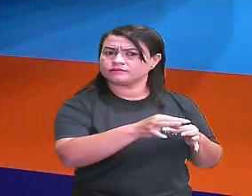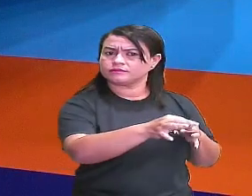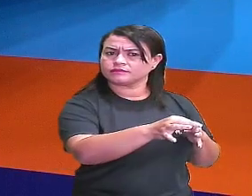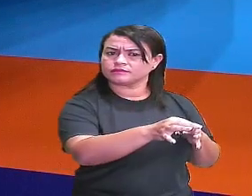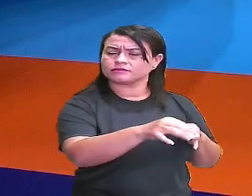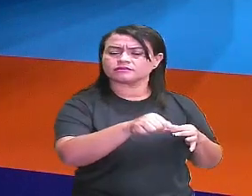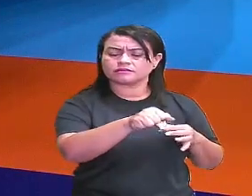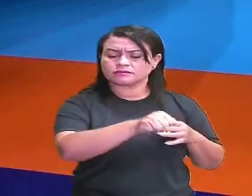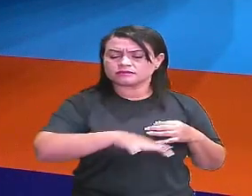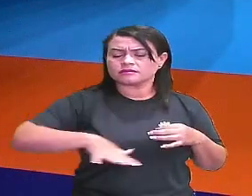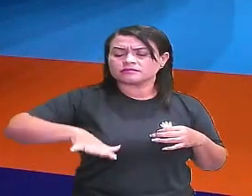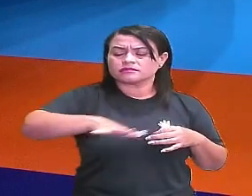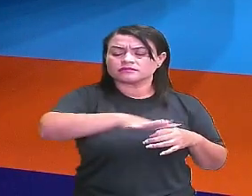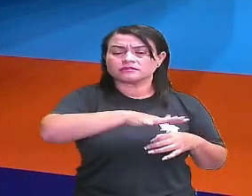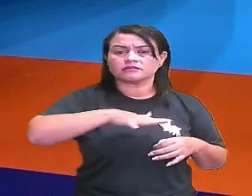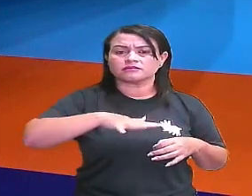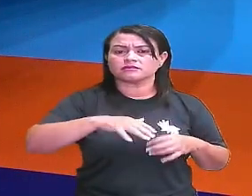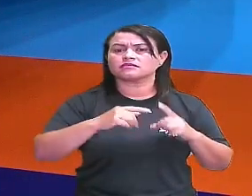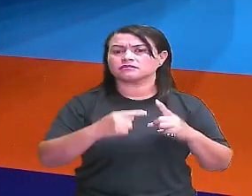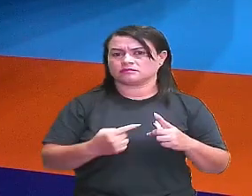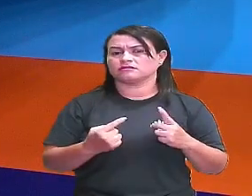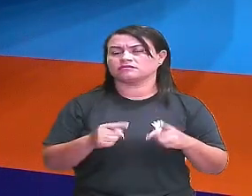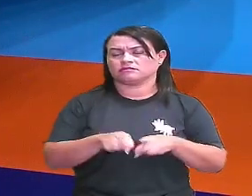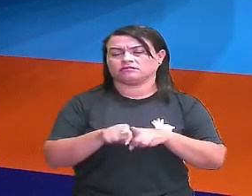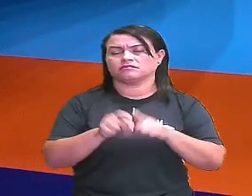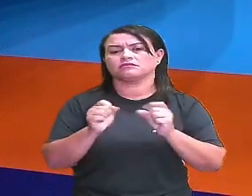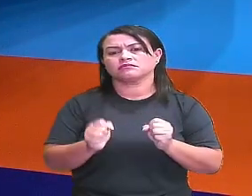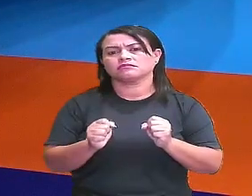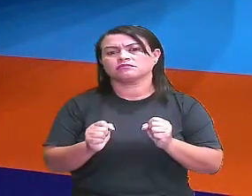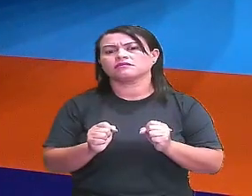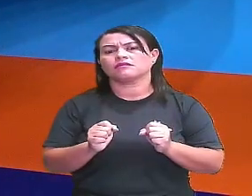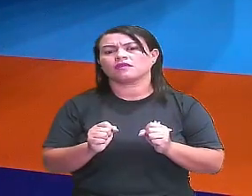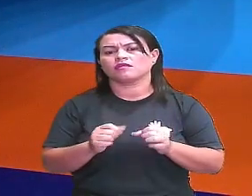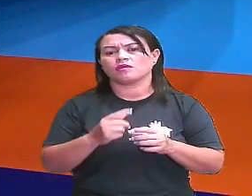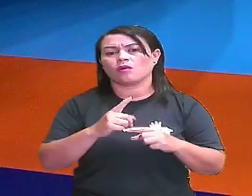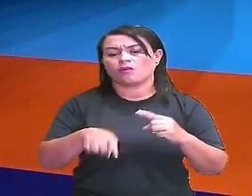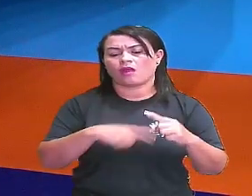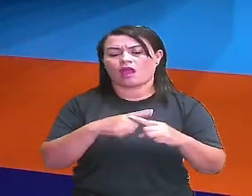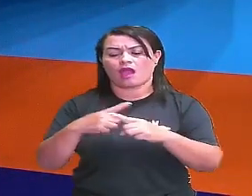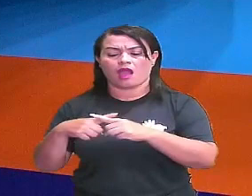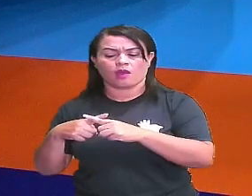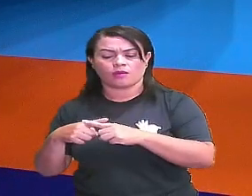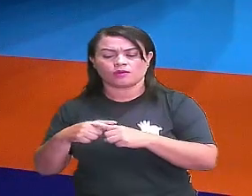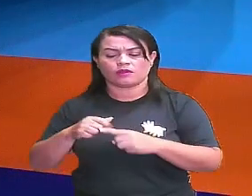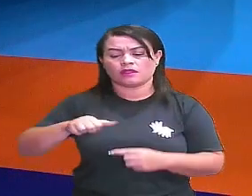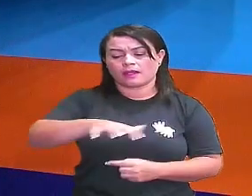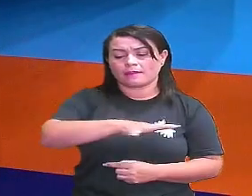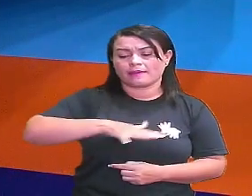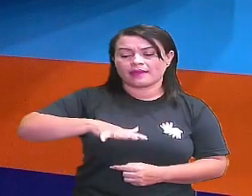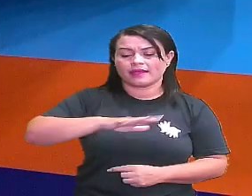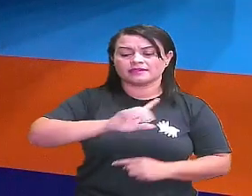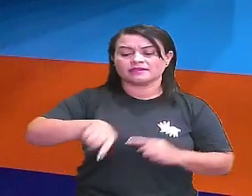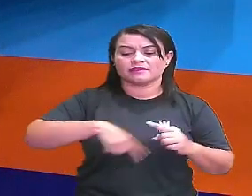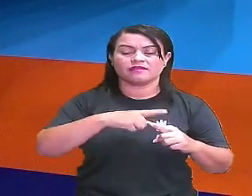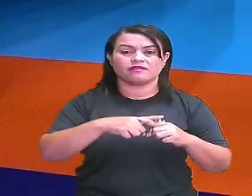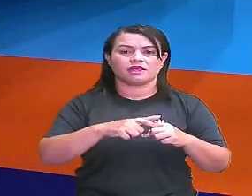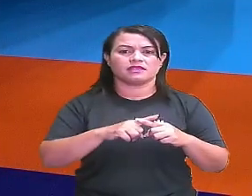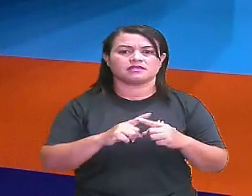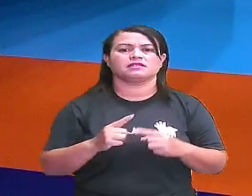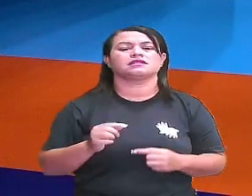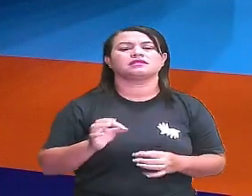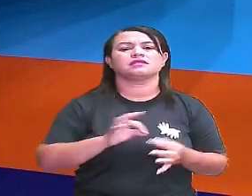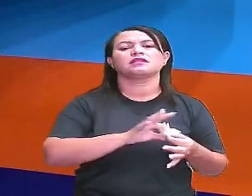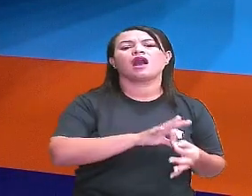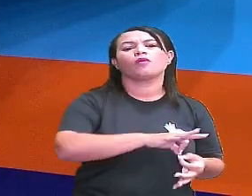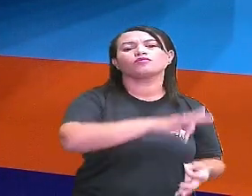de área? Então, eu posso fazer o cálculo da área da base vezes a altura. Então, aqui o que é que eu vou fazer? A